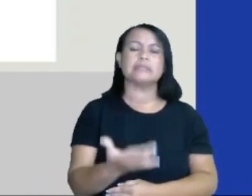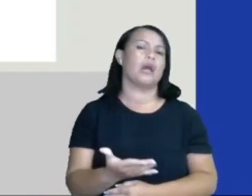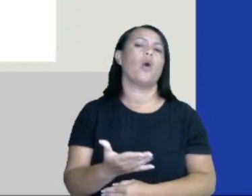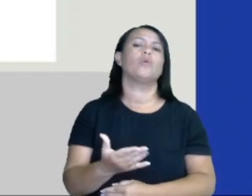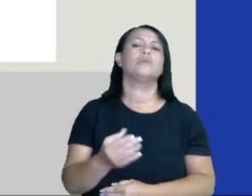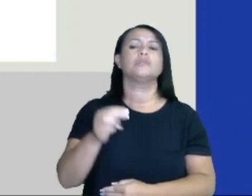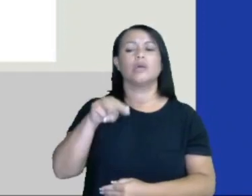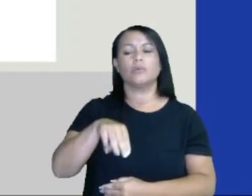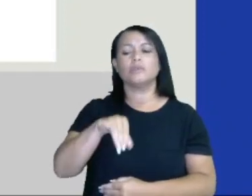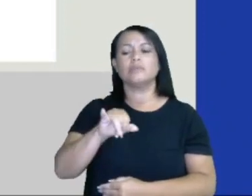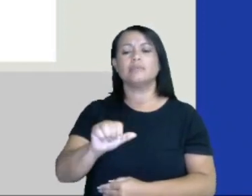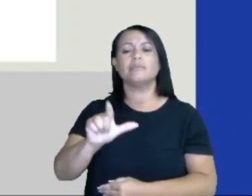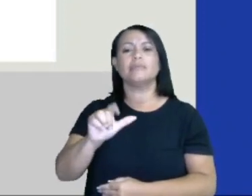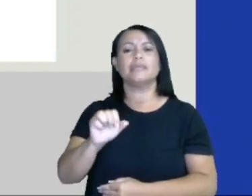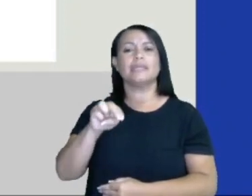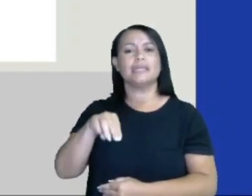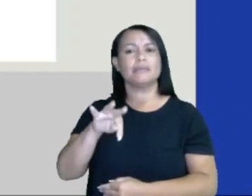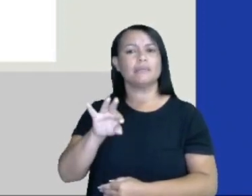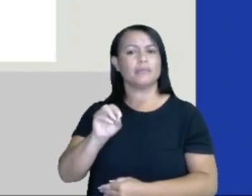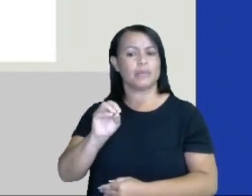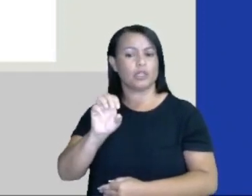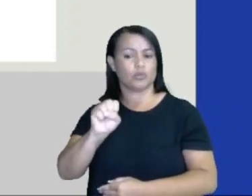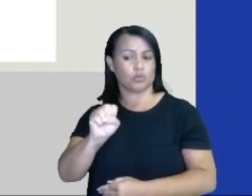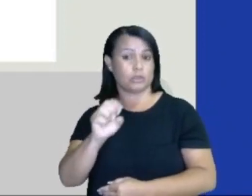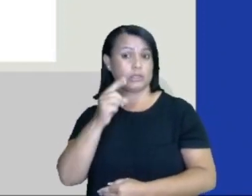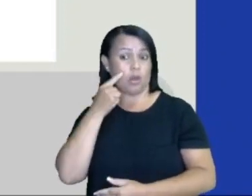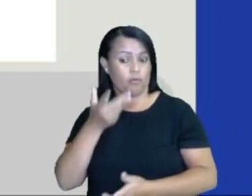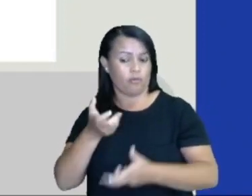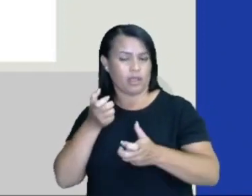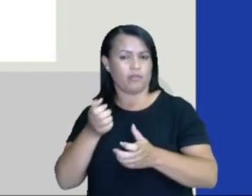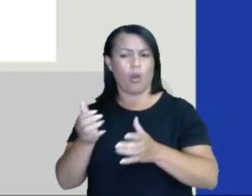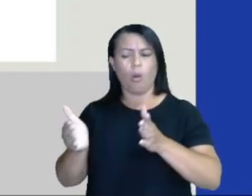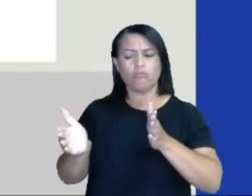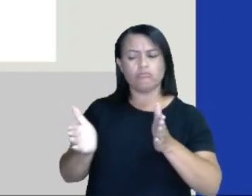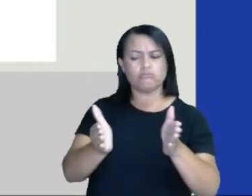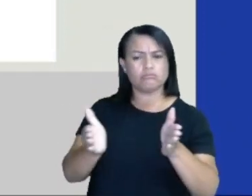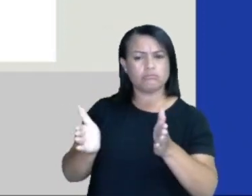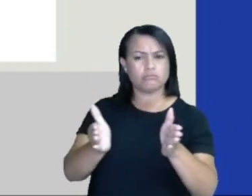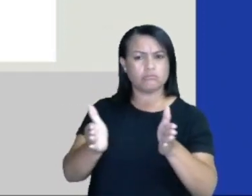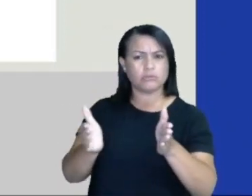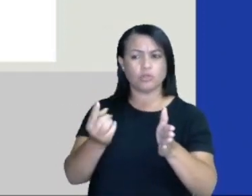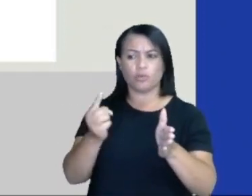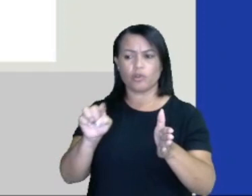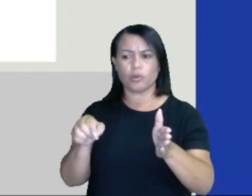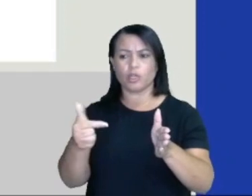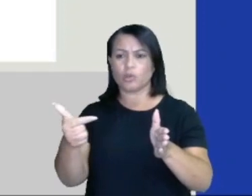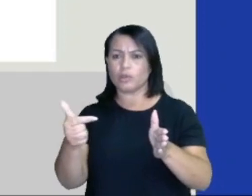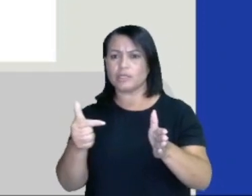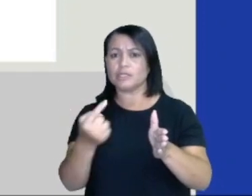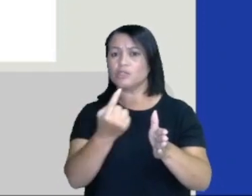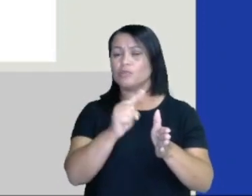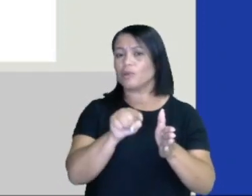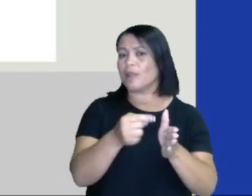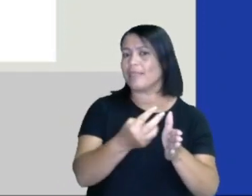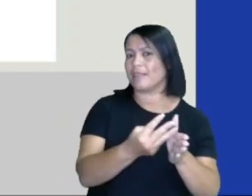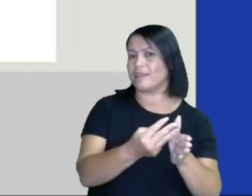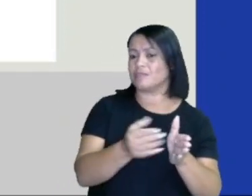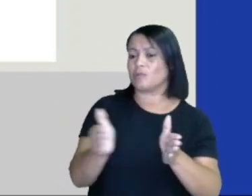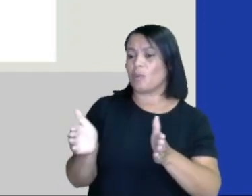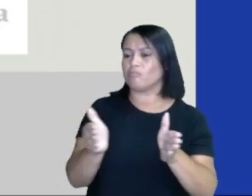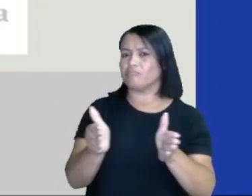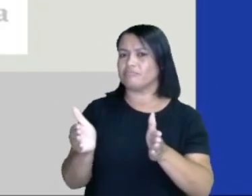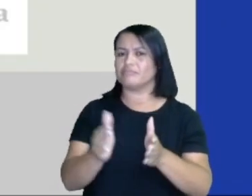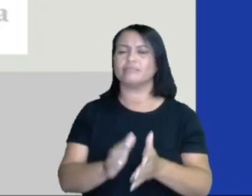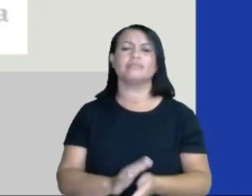os milímetrozinhos? Então, você tem que ver que ficou entre 1,2 e 1,3.